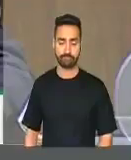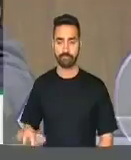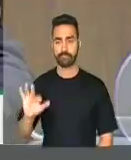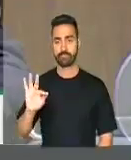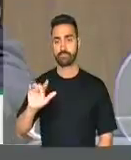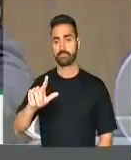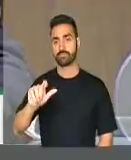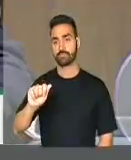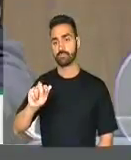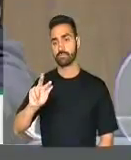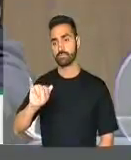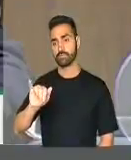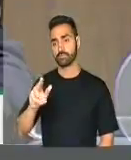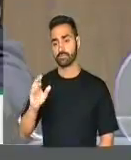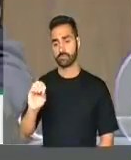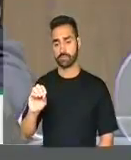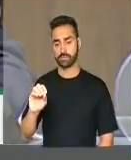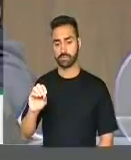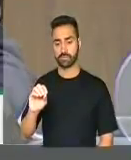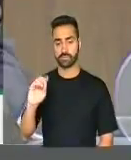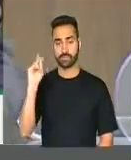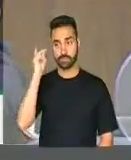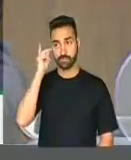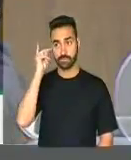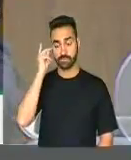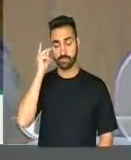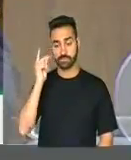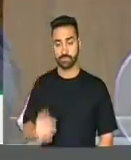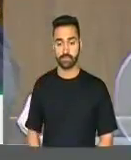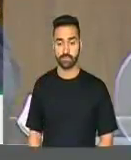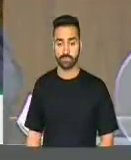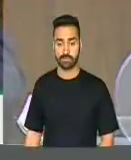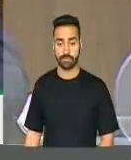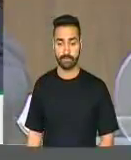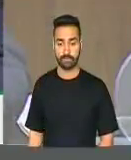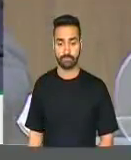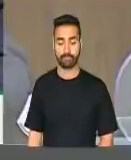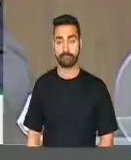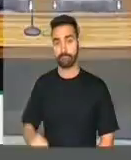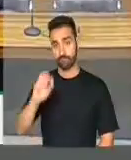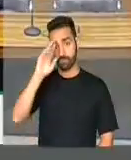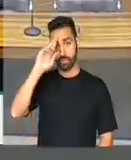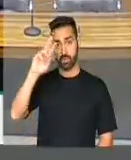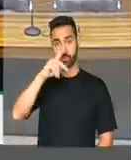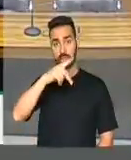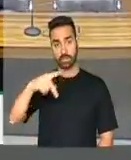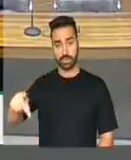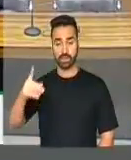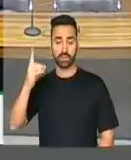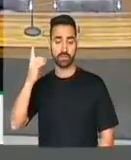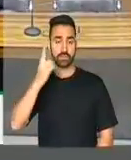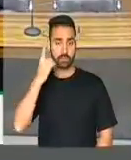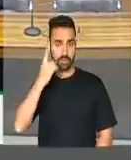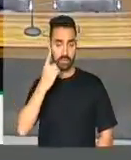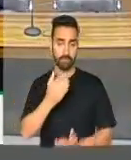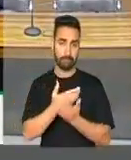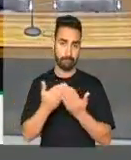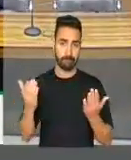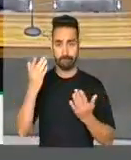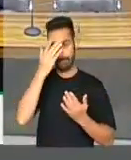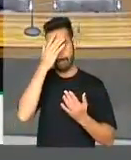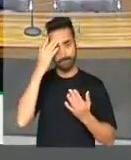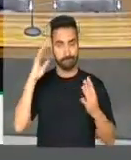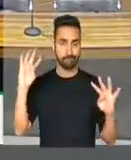Flavinho Deputado Flavinho PSB São Paulo senhor presidente nobres parlamentares aqueles que